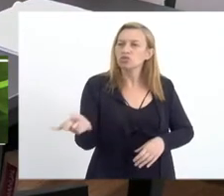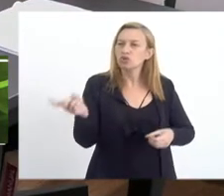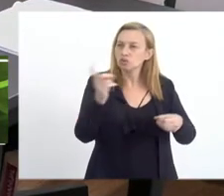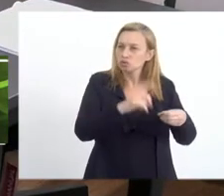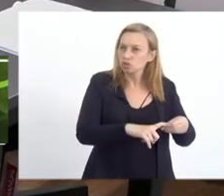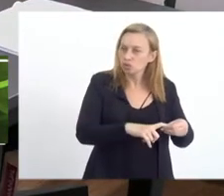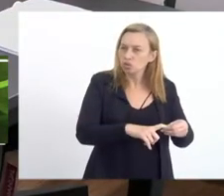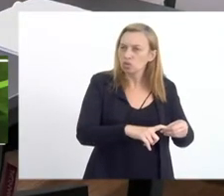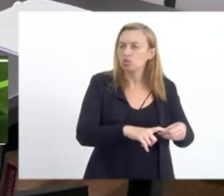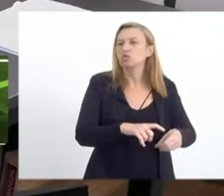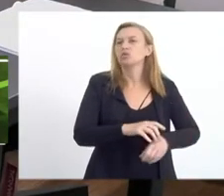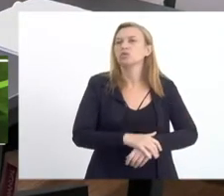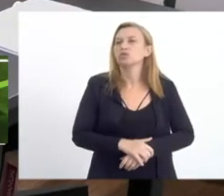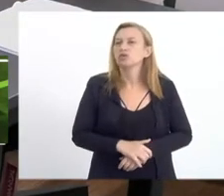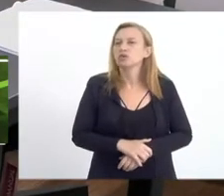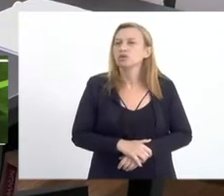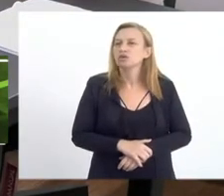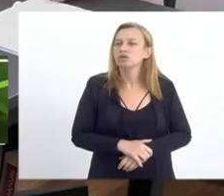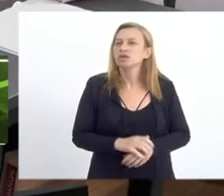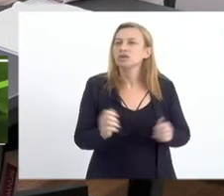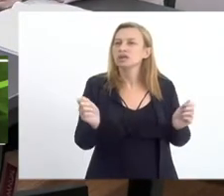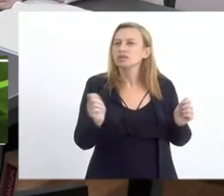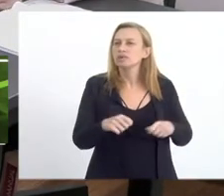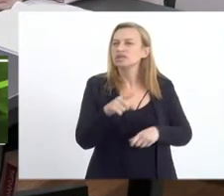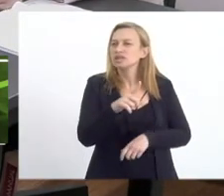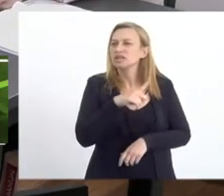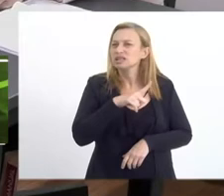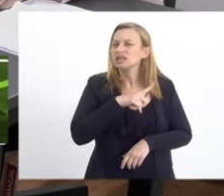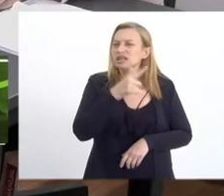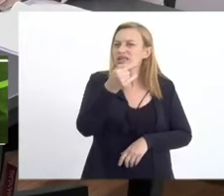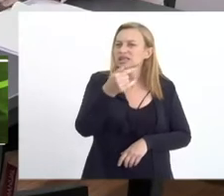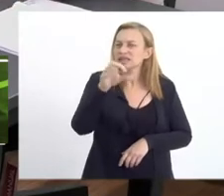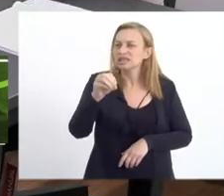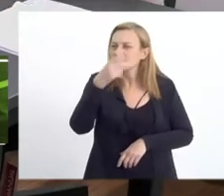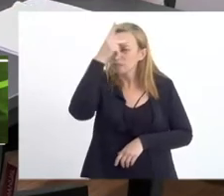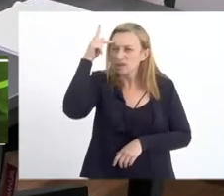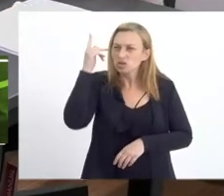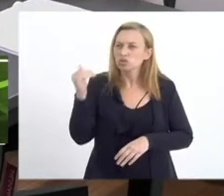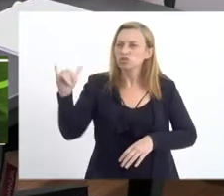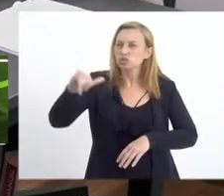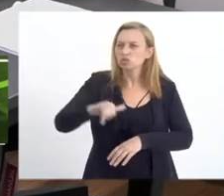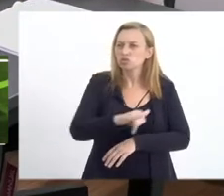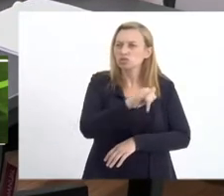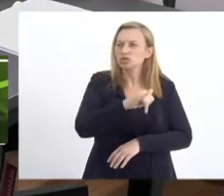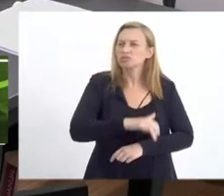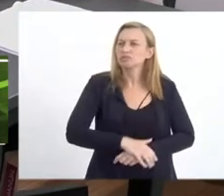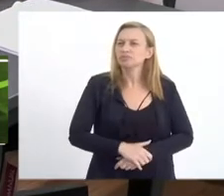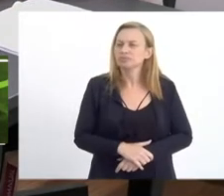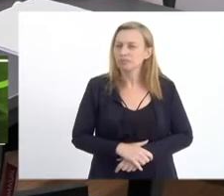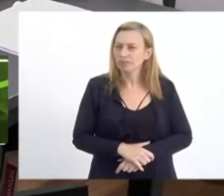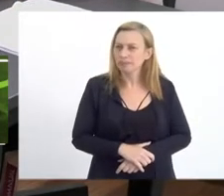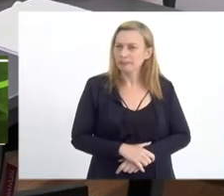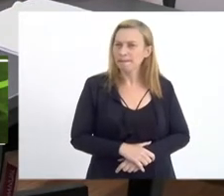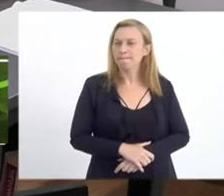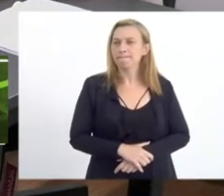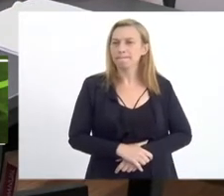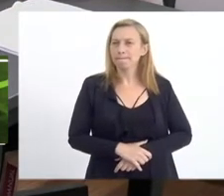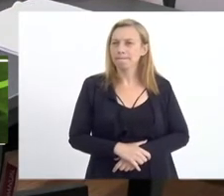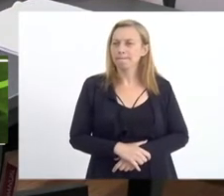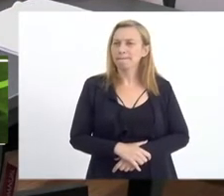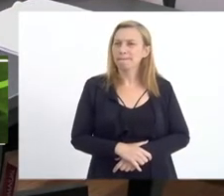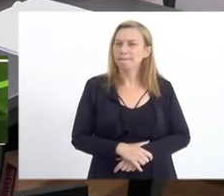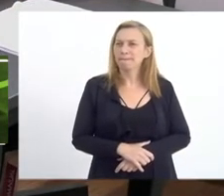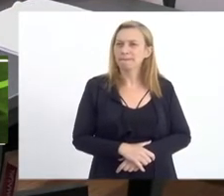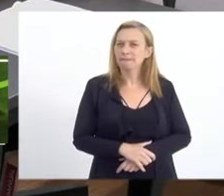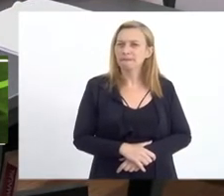TR-72, que ele tem capacidade aqui de 70 assentos. São 70 assentos. Tá, que a gente suporta aqui hoje aqui em Campos.